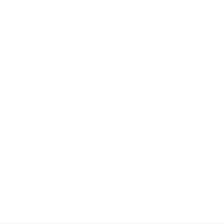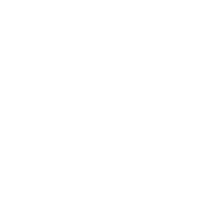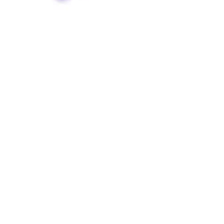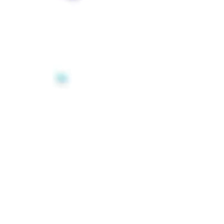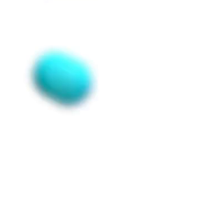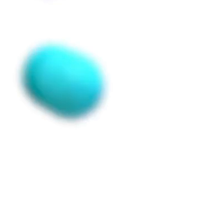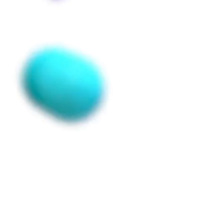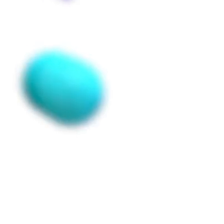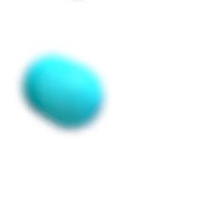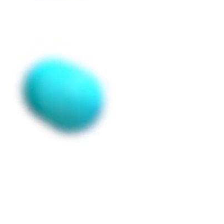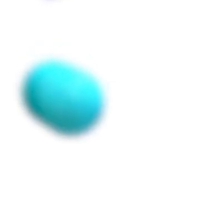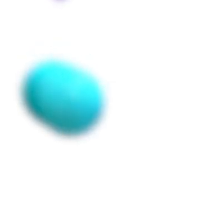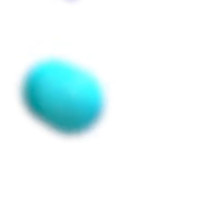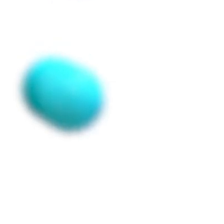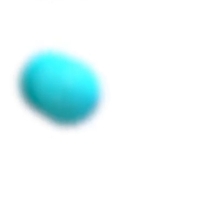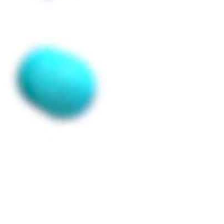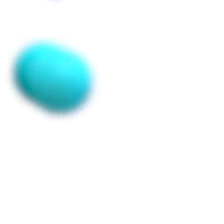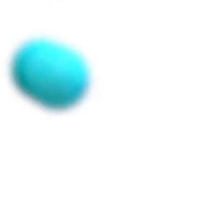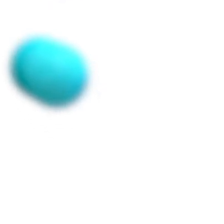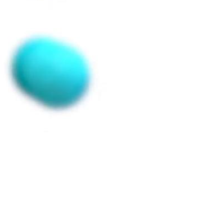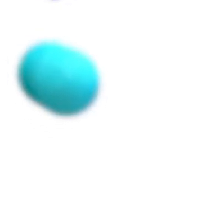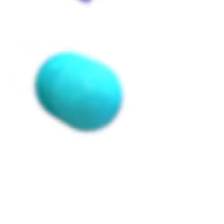fui n